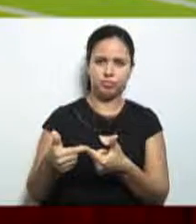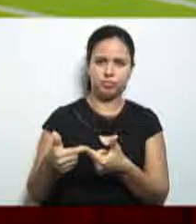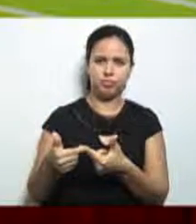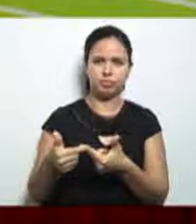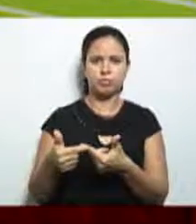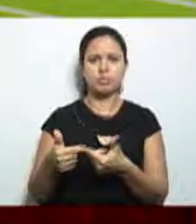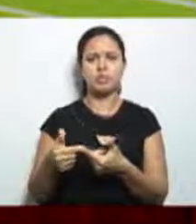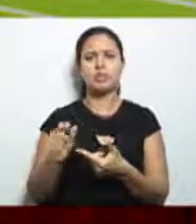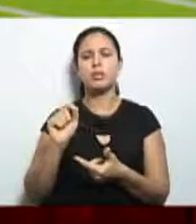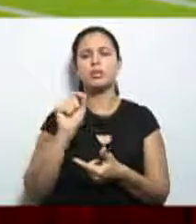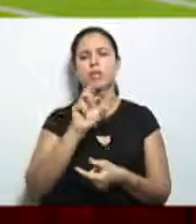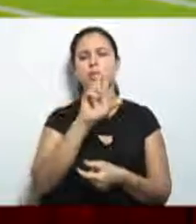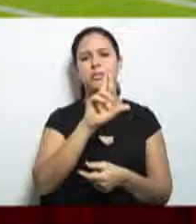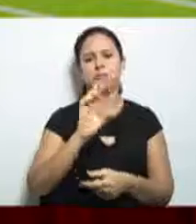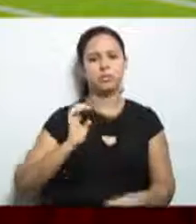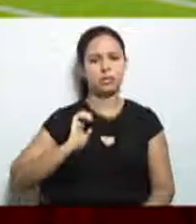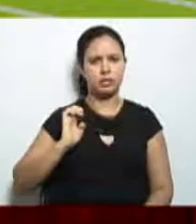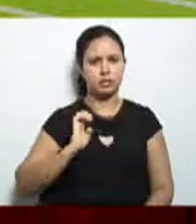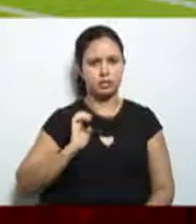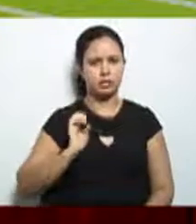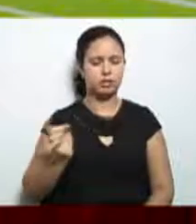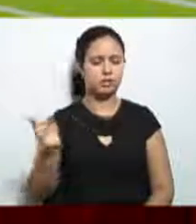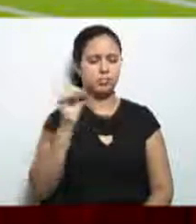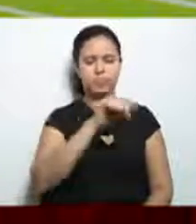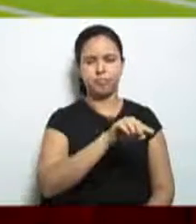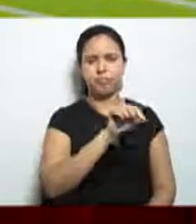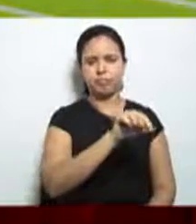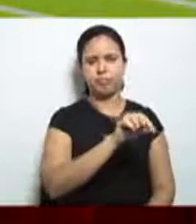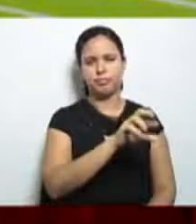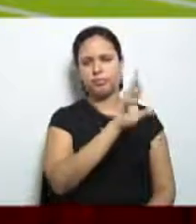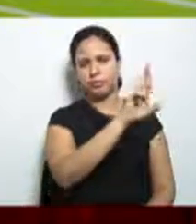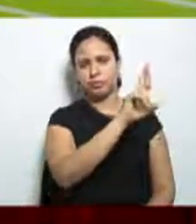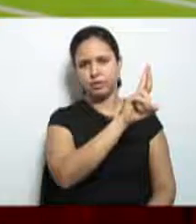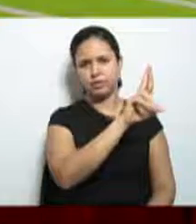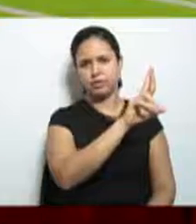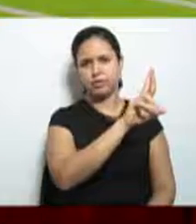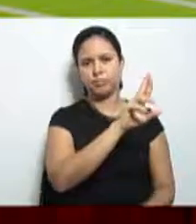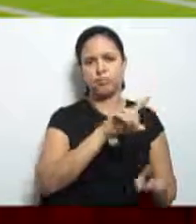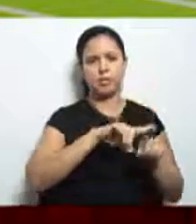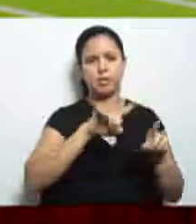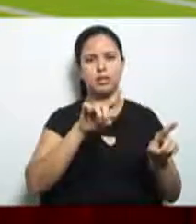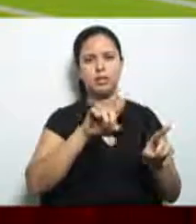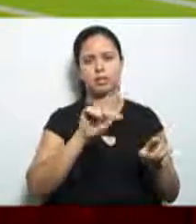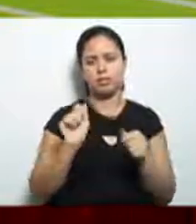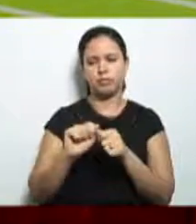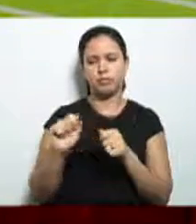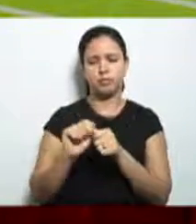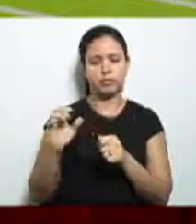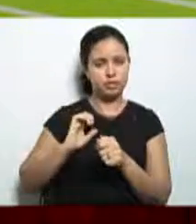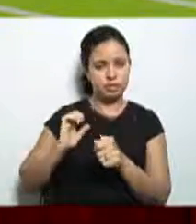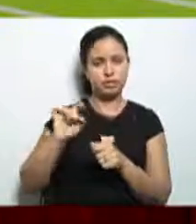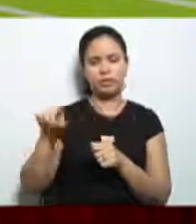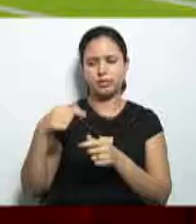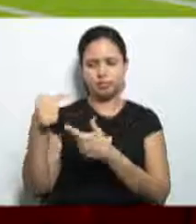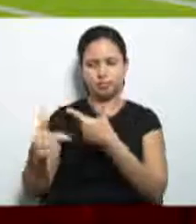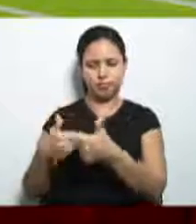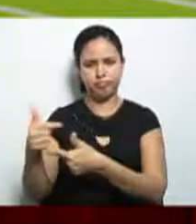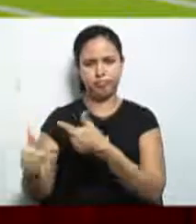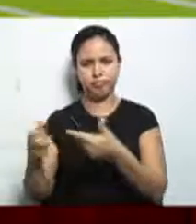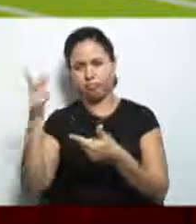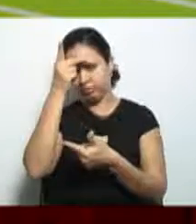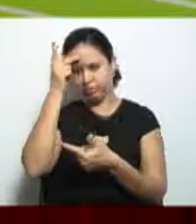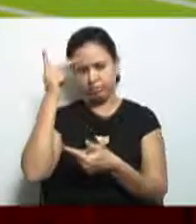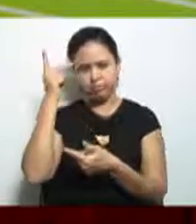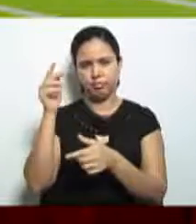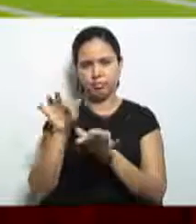enriquecer nessa sociedade é quem é dono destes meios. Mas quem vai produzir essa riqueza? O trabalhador. O trabalhador é quem